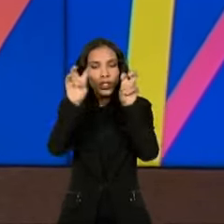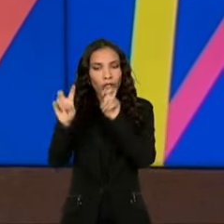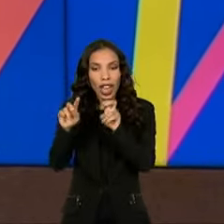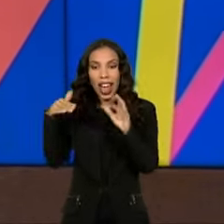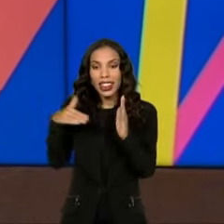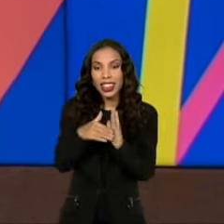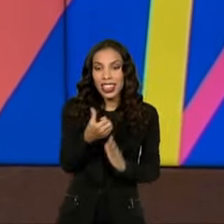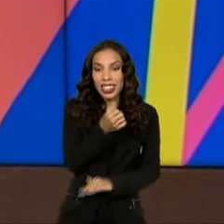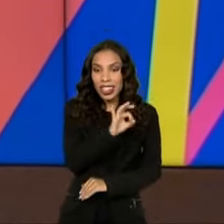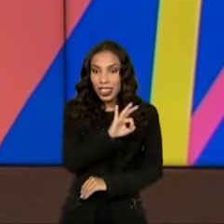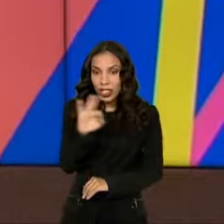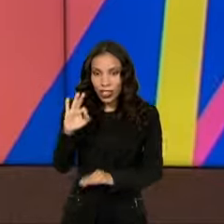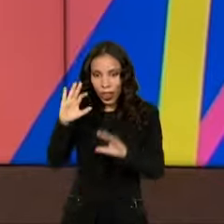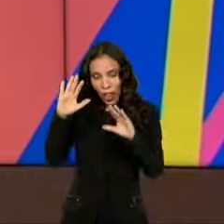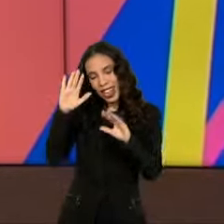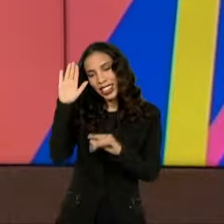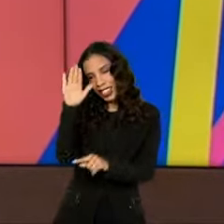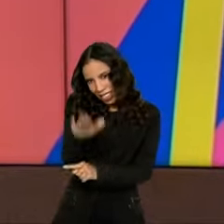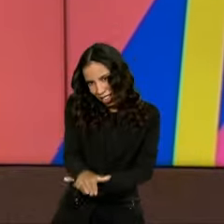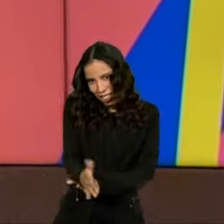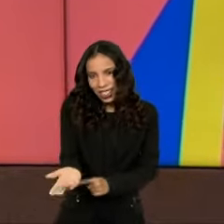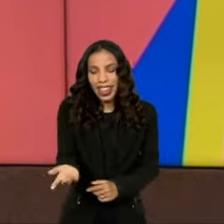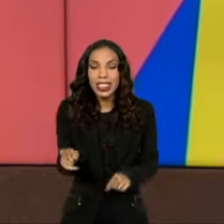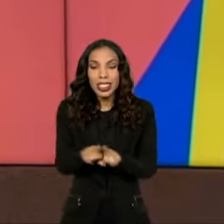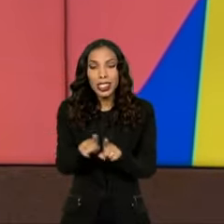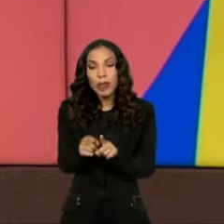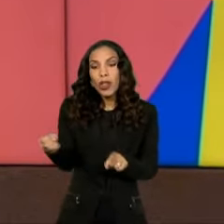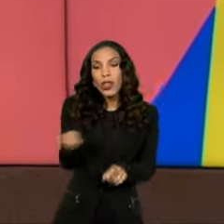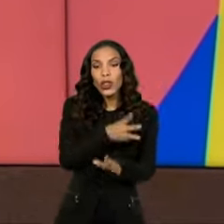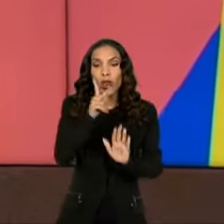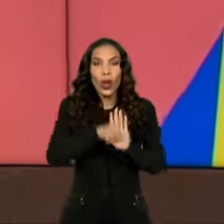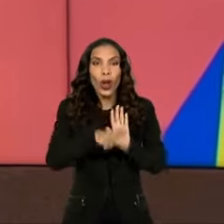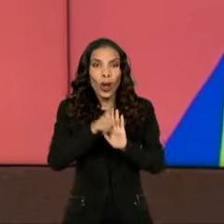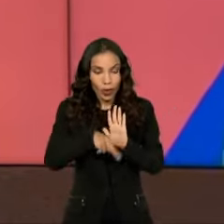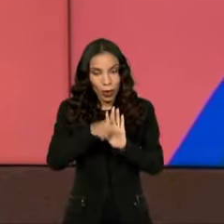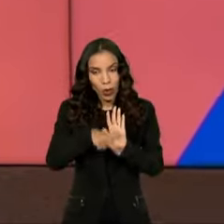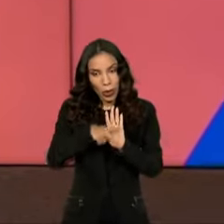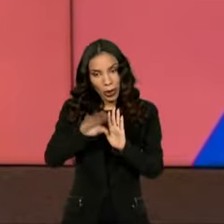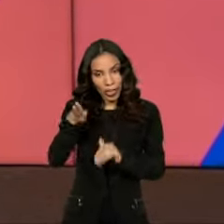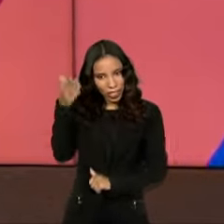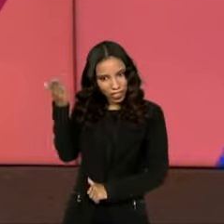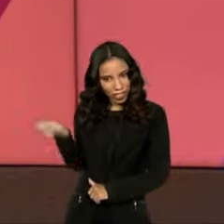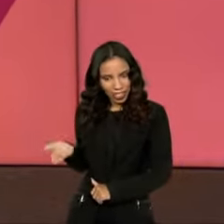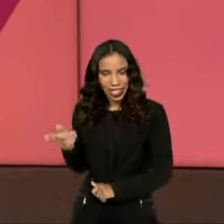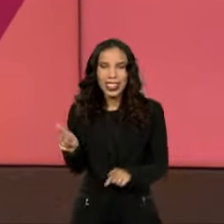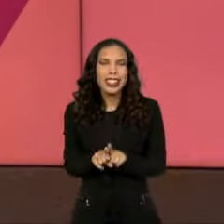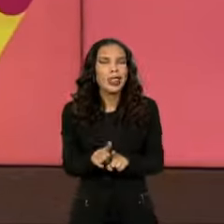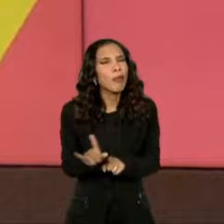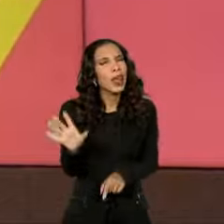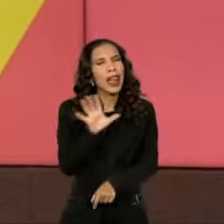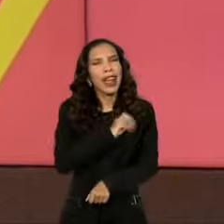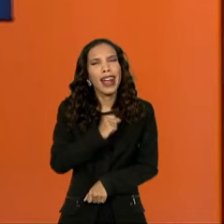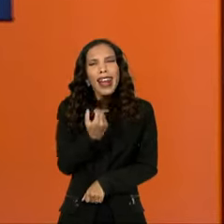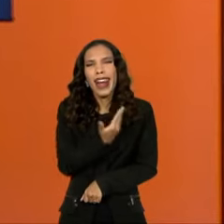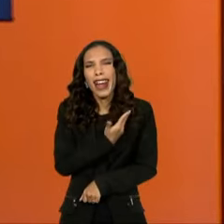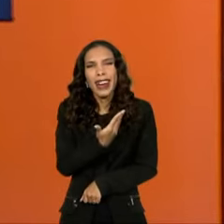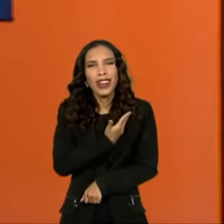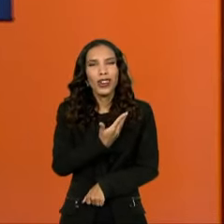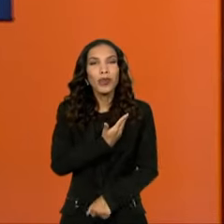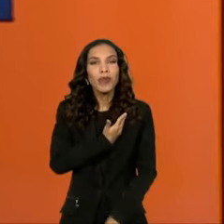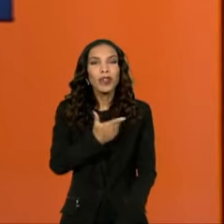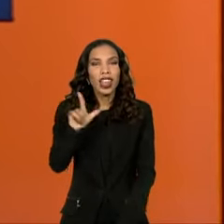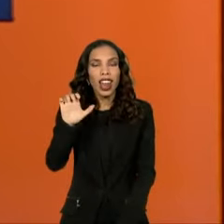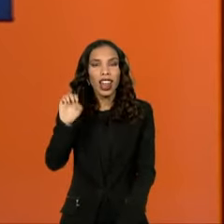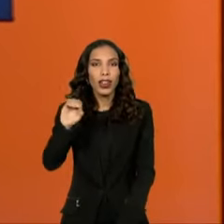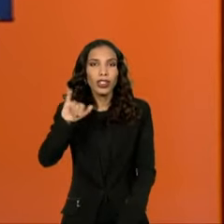os novos projetos da Fátima, né? E aqui também, o meu queridíssimo amigo de... Ih, não vou nem falar de quando. Léo Jaime,